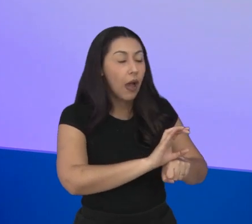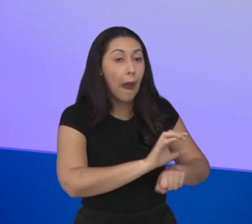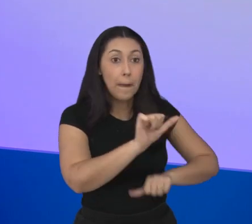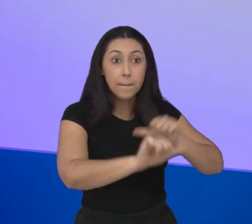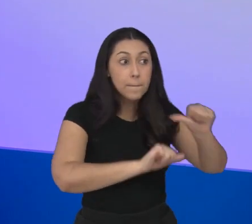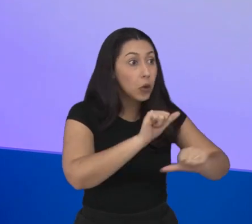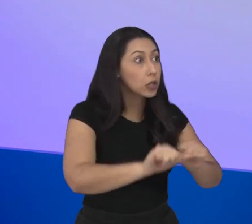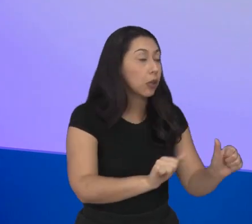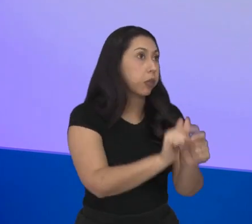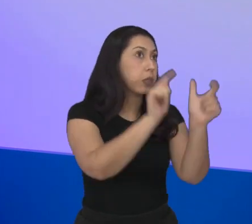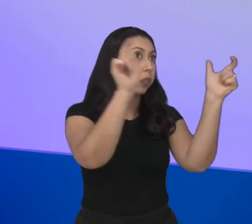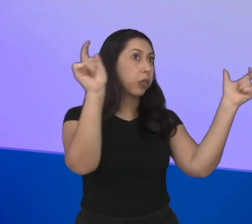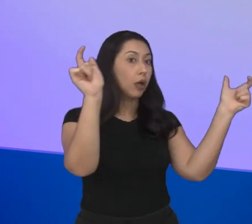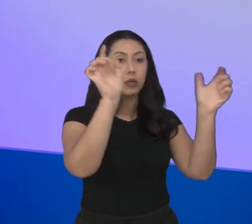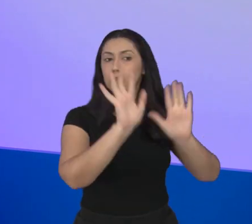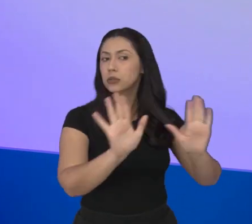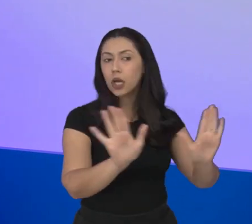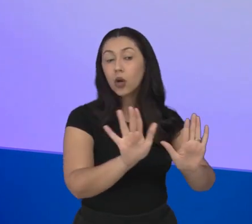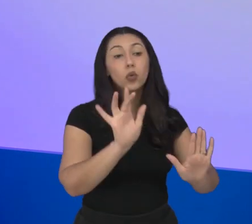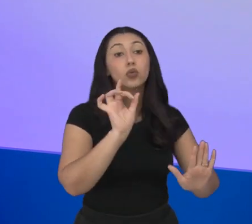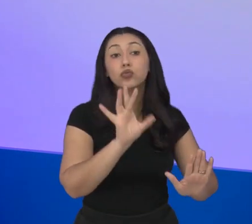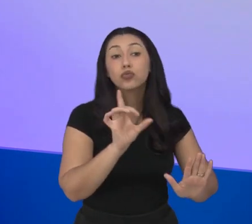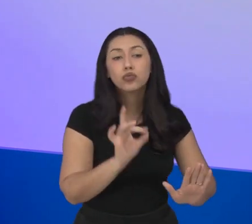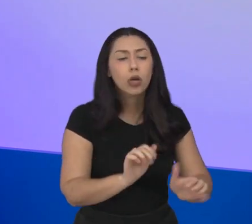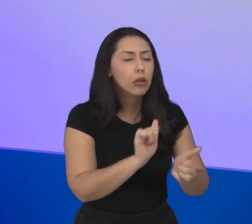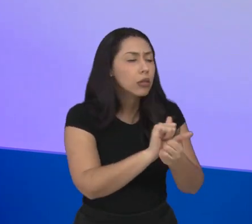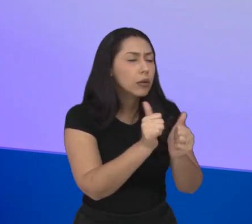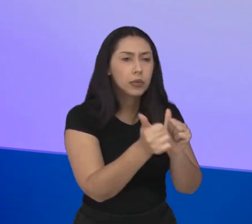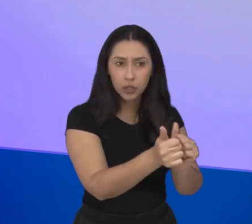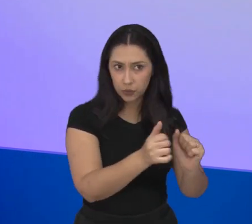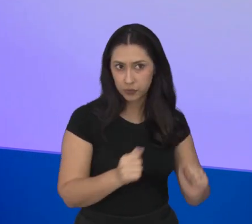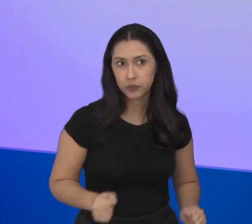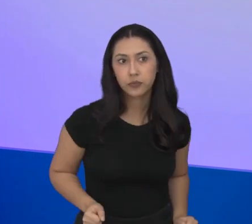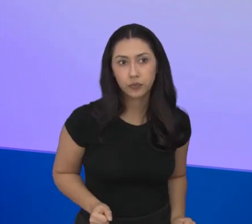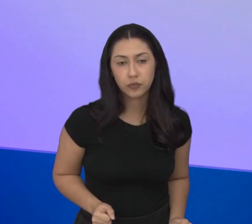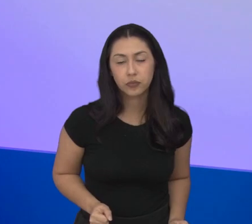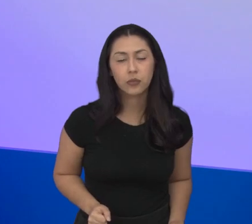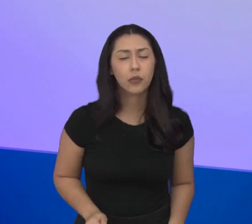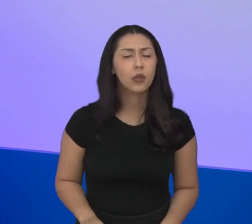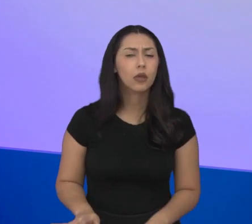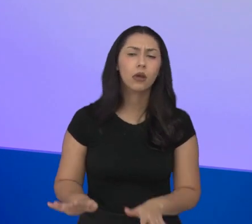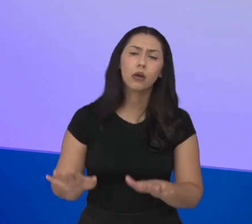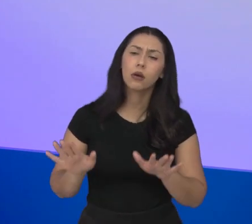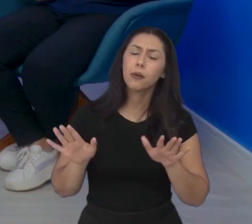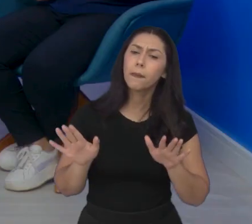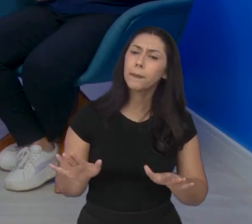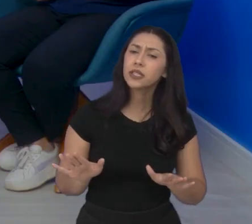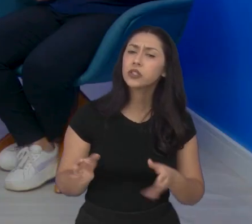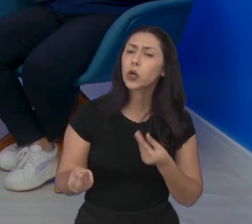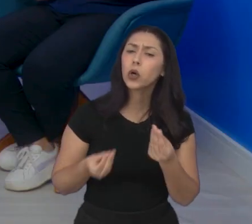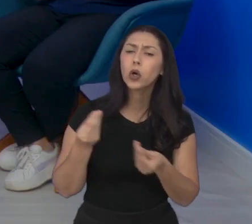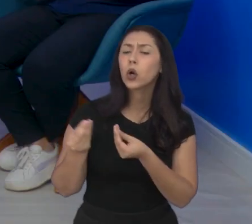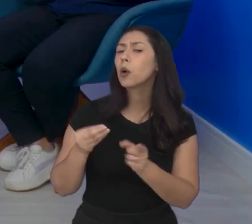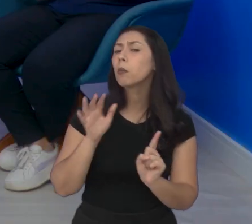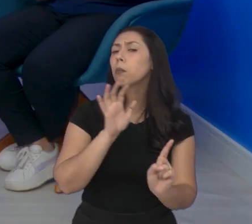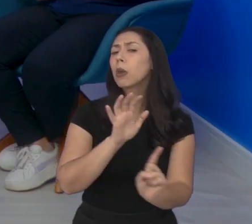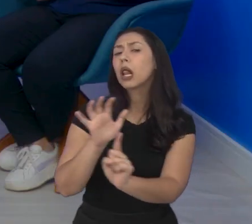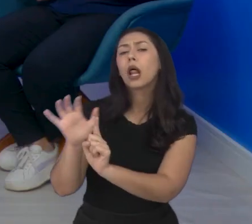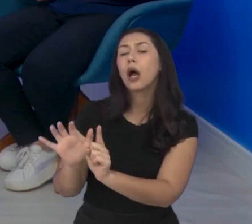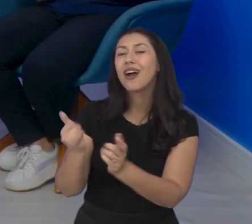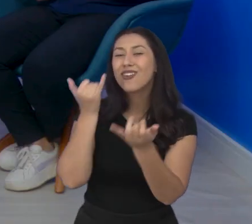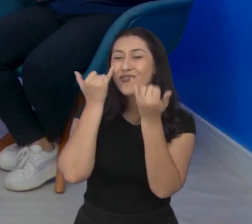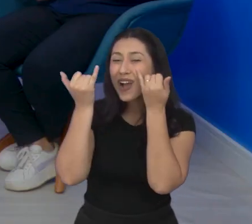fazendo modificações grandiosas, o Código Civil praticamente está fazendo atualizações. Mas, de alguma forma, que impacto a questão